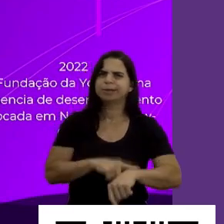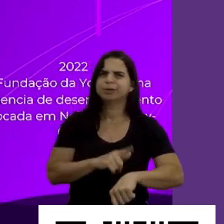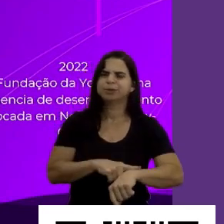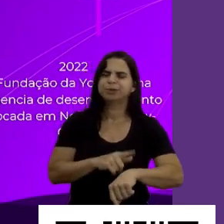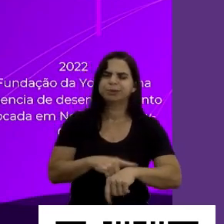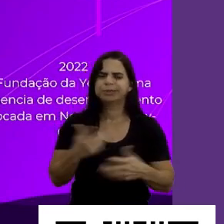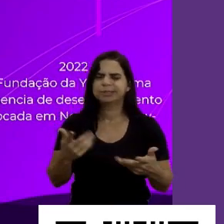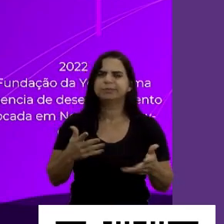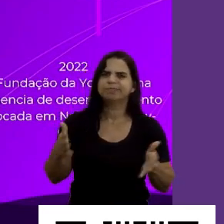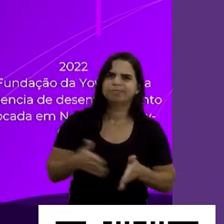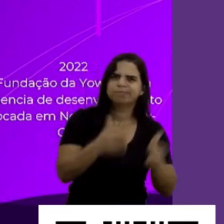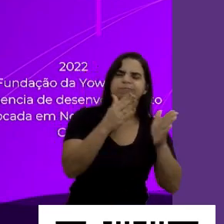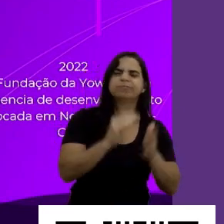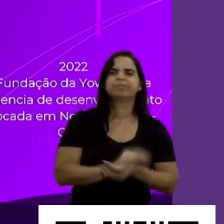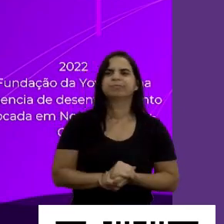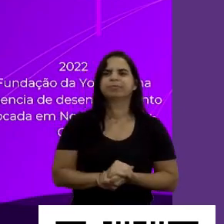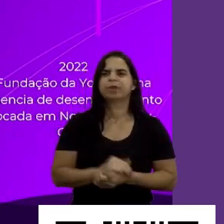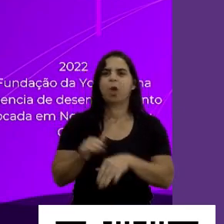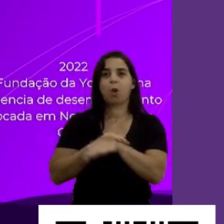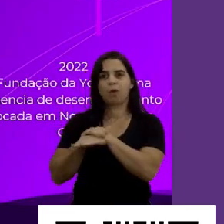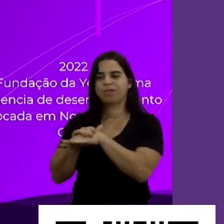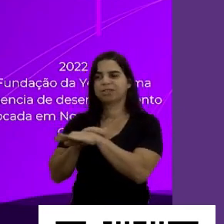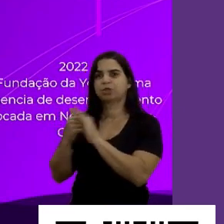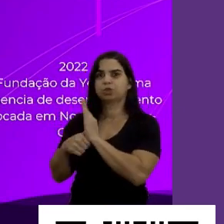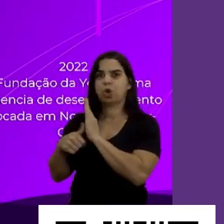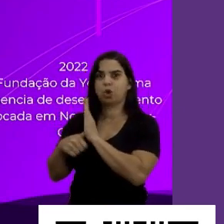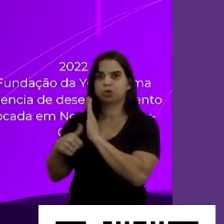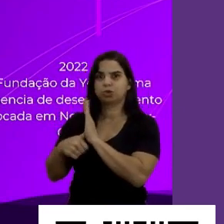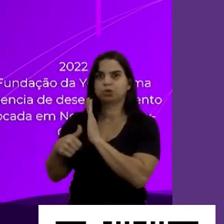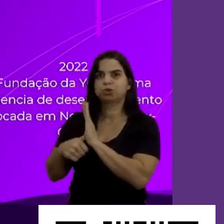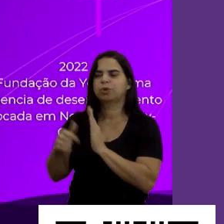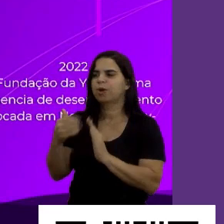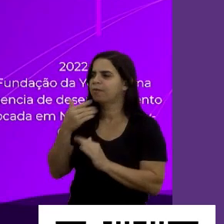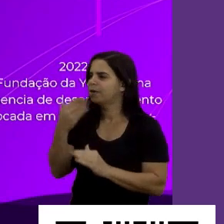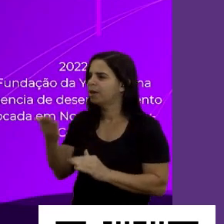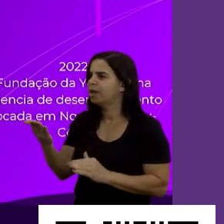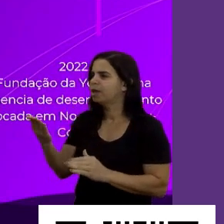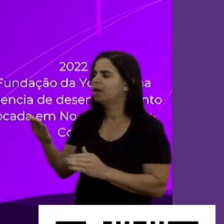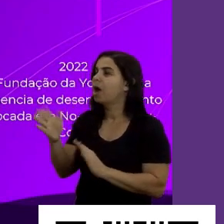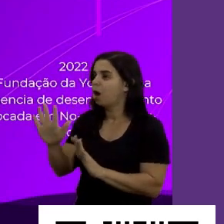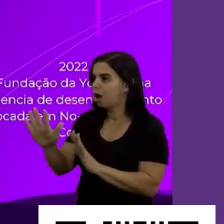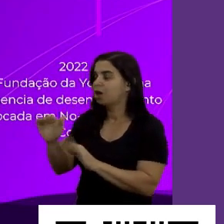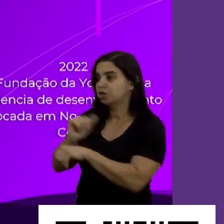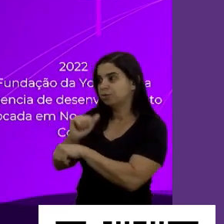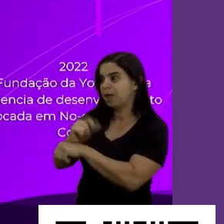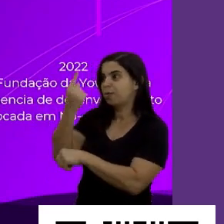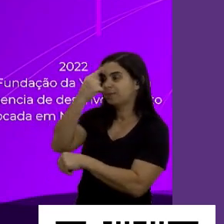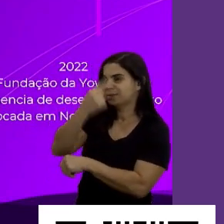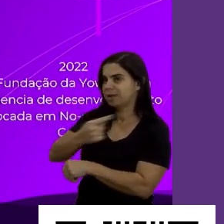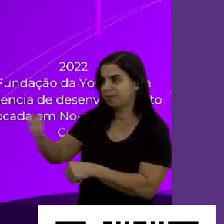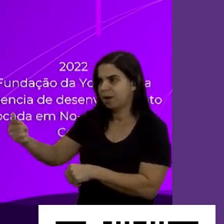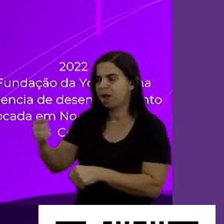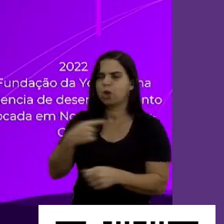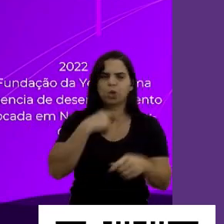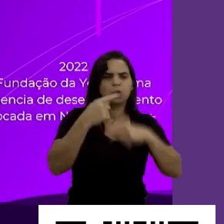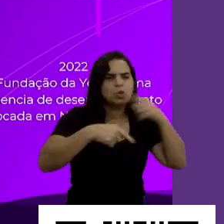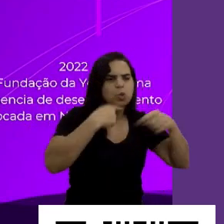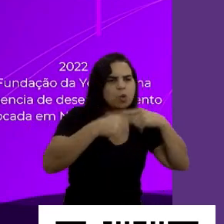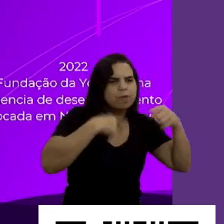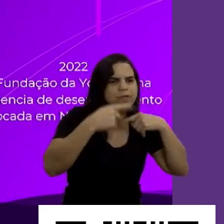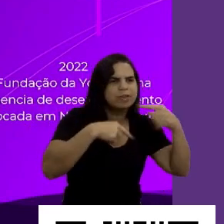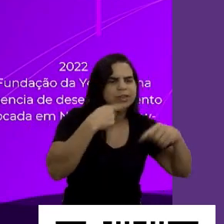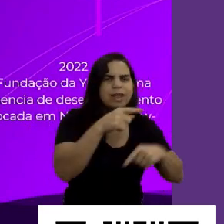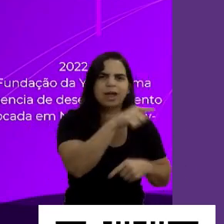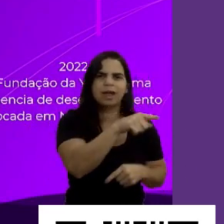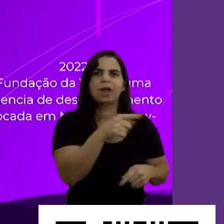aqui conversando com esse meu sócio eu falei olha me dá uma semana eu vou tirar todas as dúvidas com esse doido que tá falando aqui vou ver